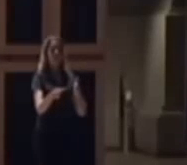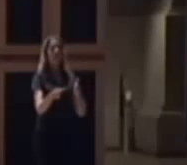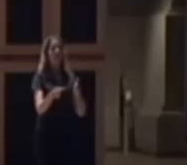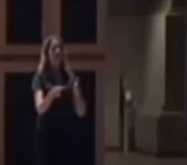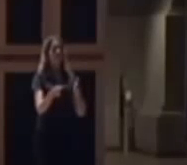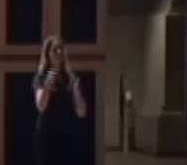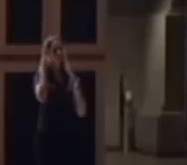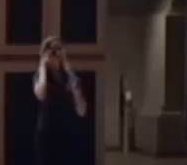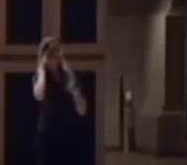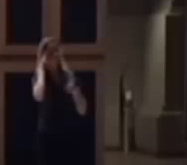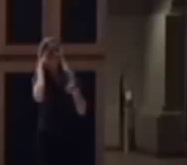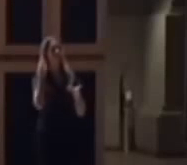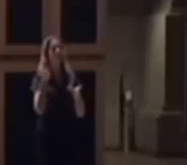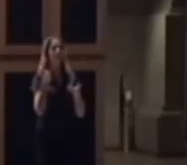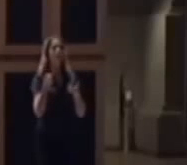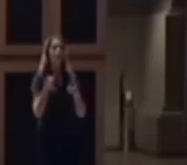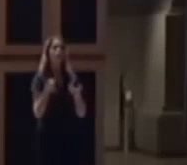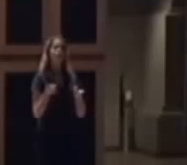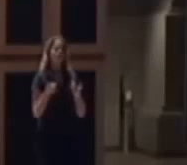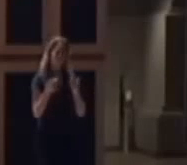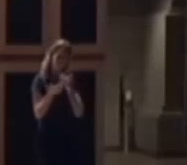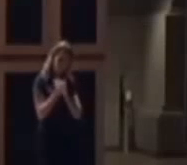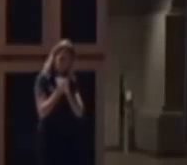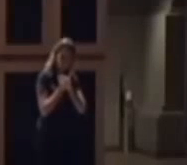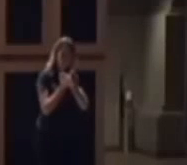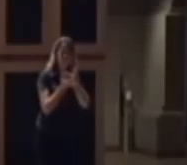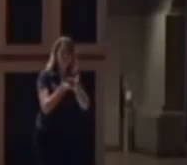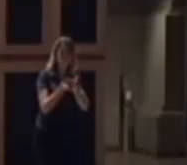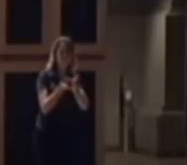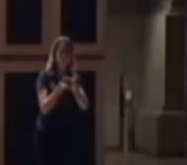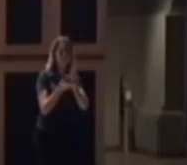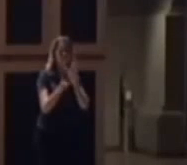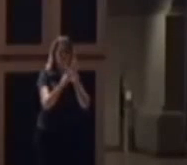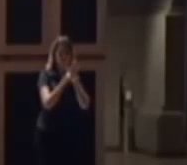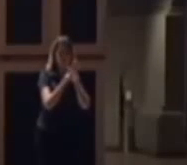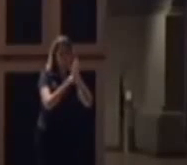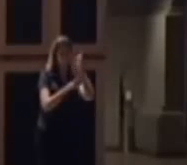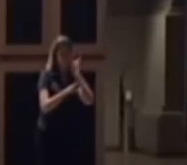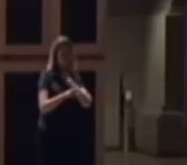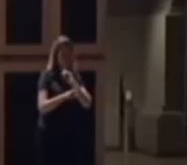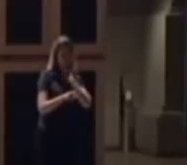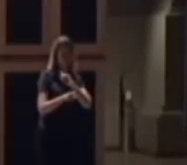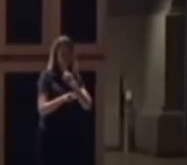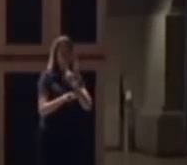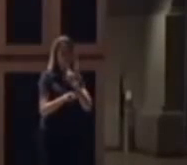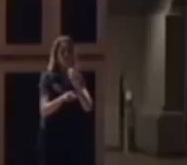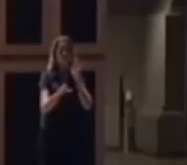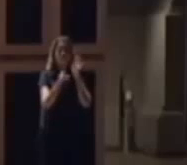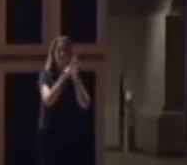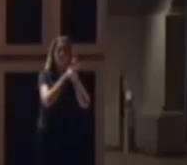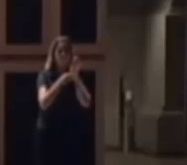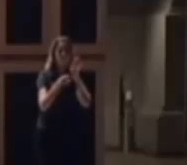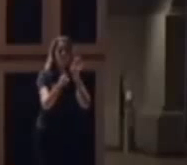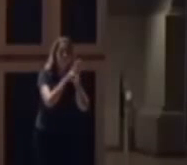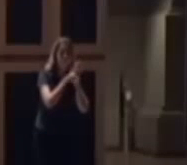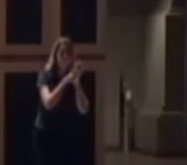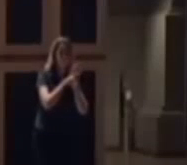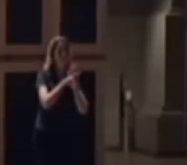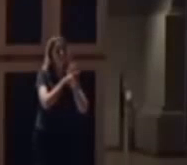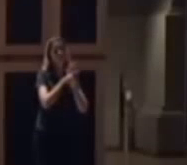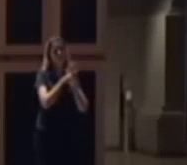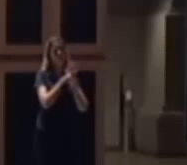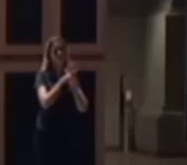isso é um dos pioneirismos da legislação em Minas Gerais, um regulamento próprio de compras e